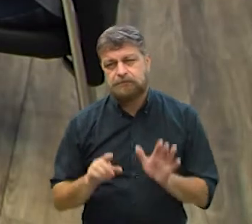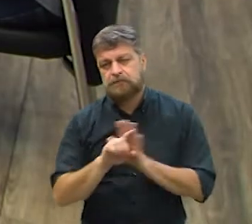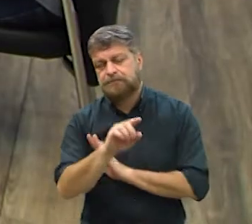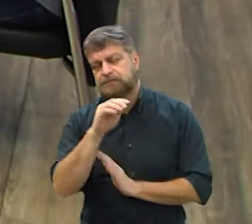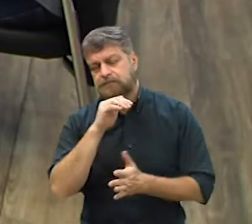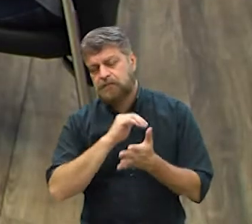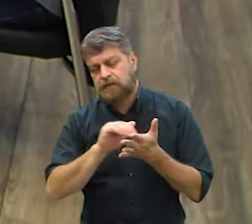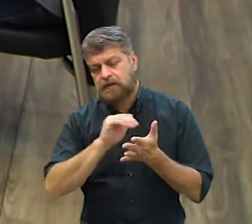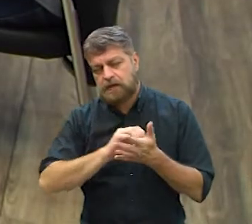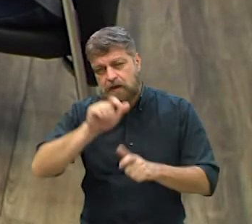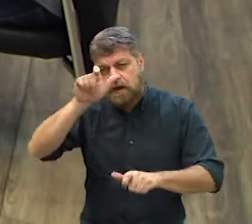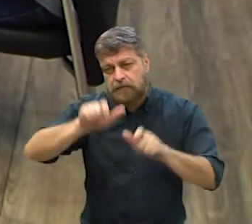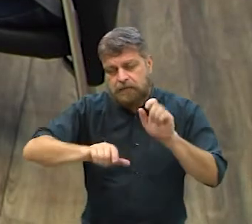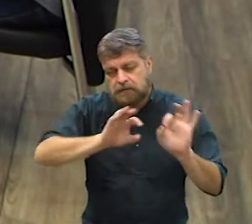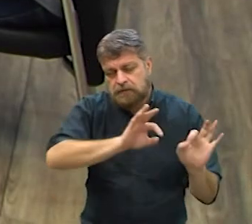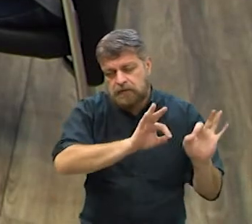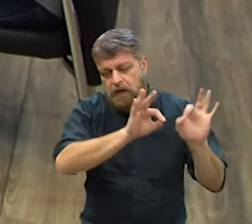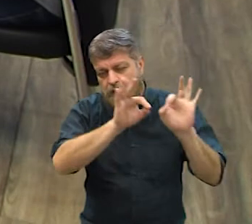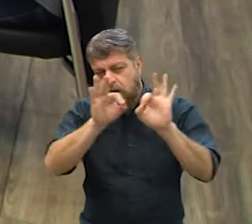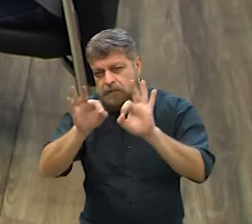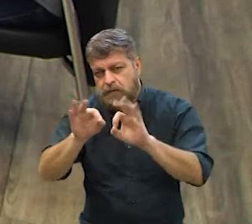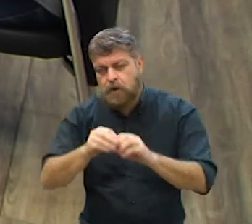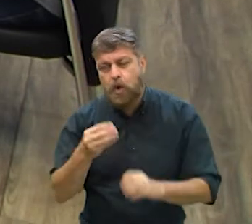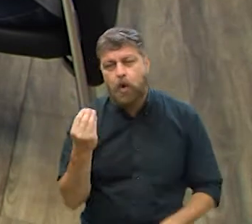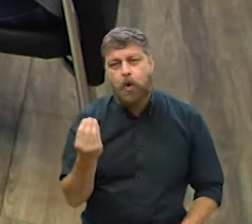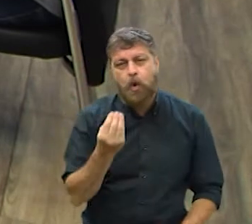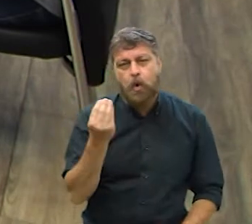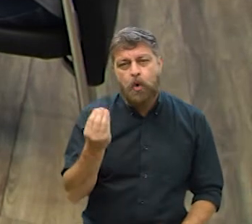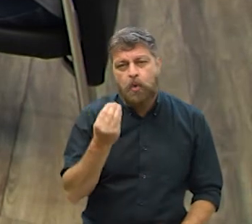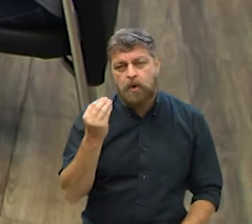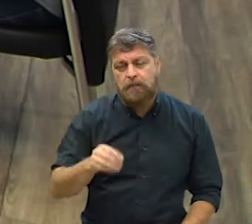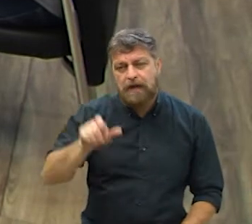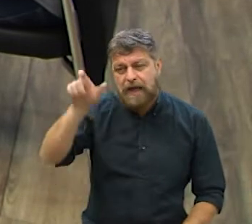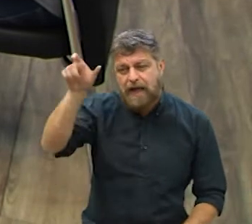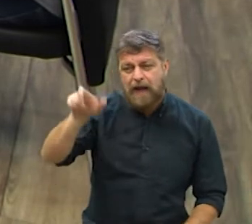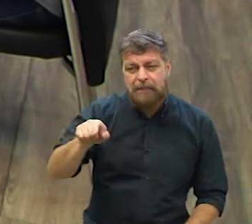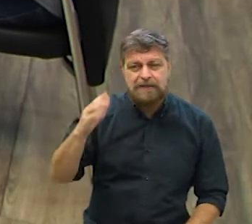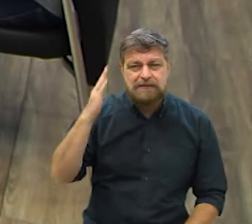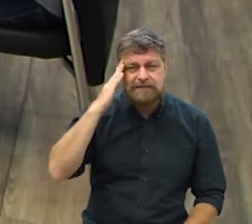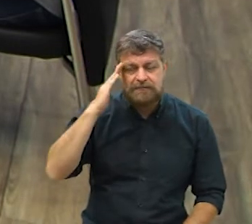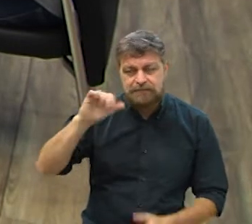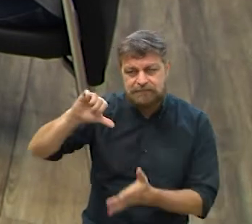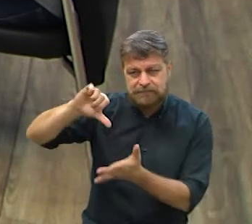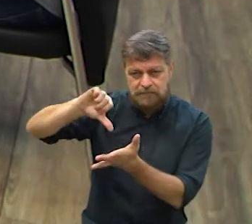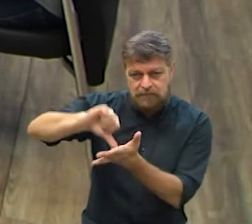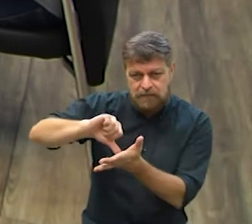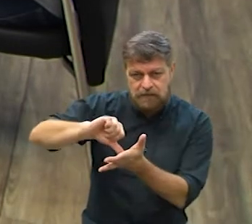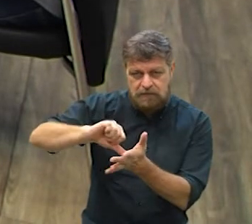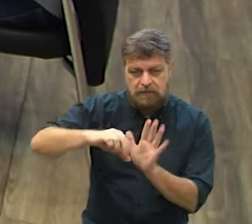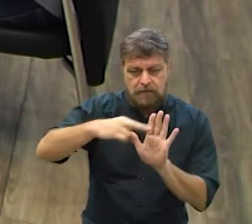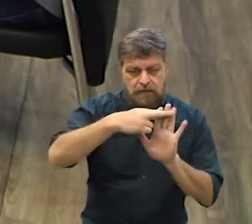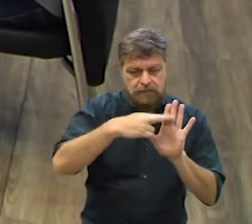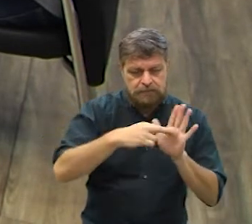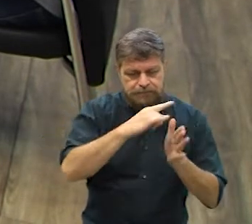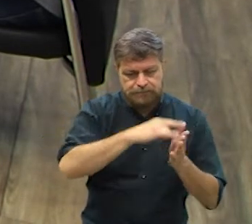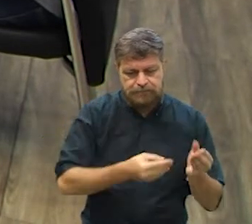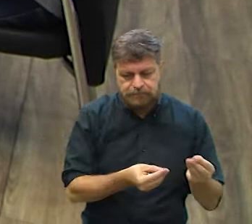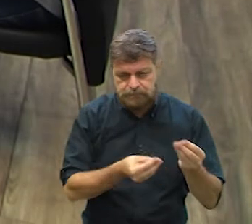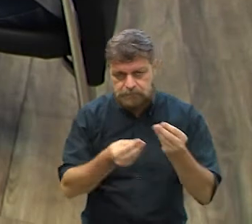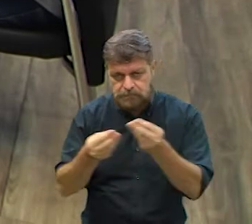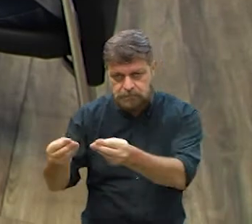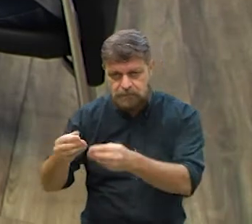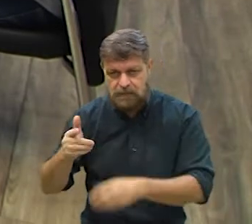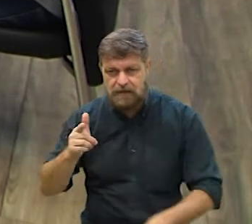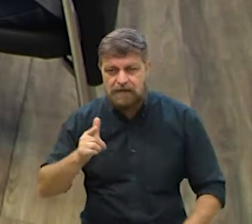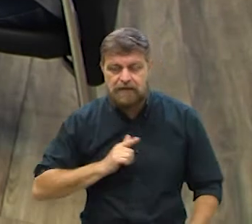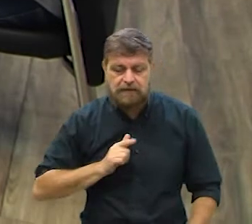Secretário, para quem está nos acompanhando, como que ela sabe, a pessoa, que um núcleo foi regularizado? Ela